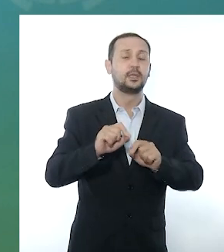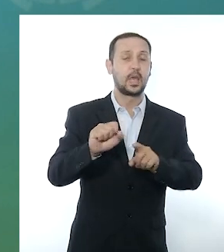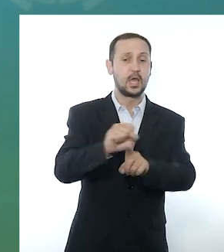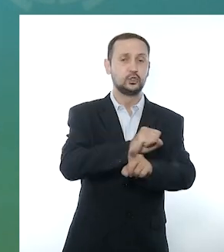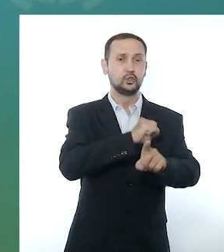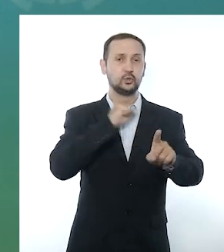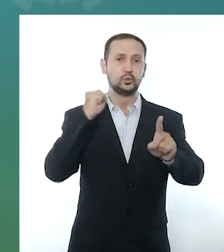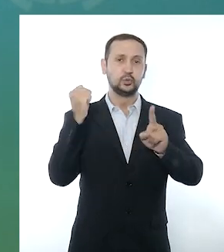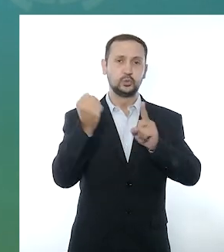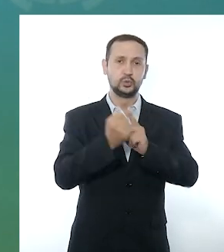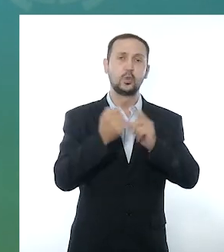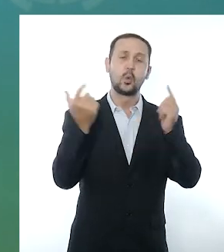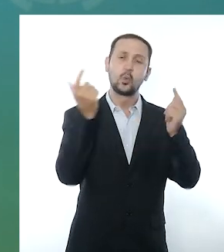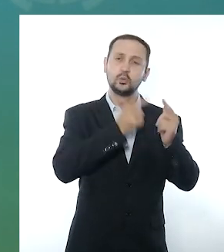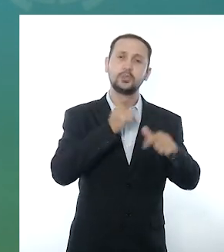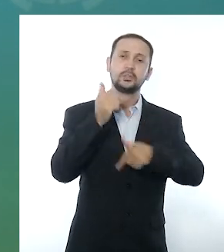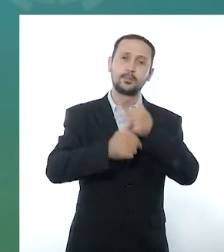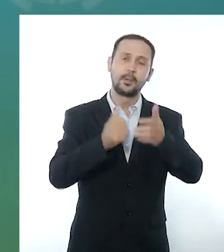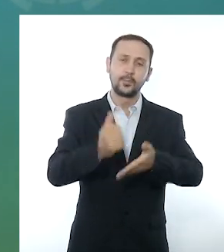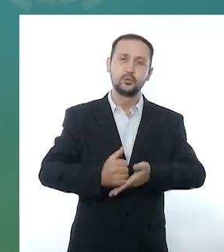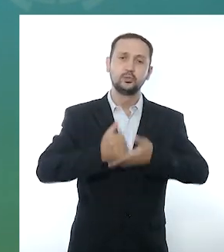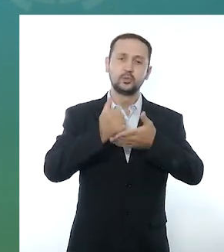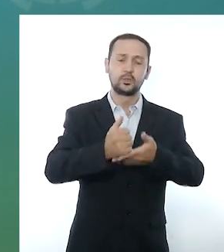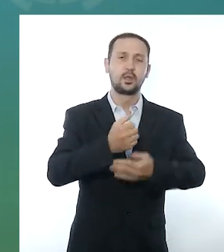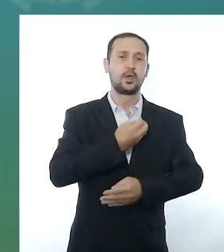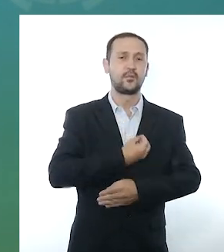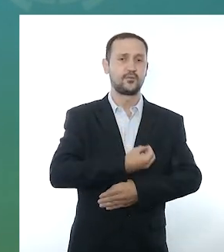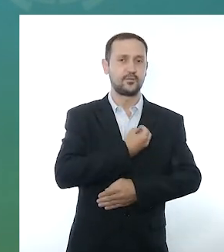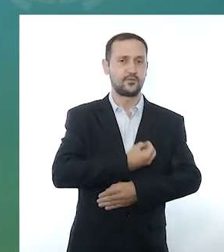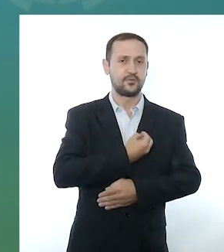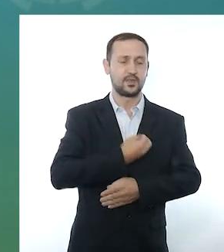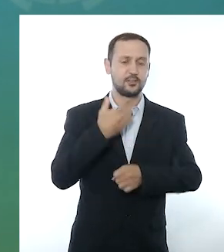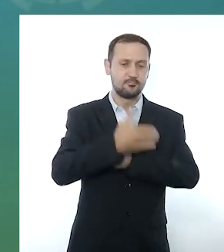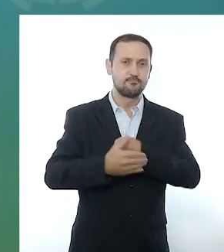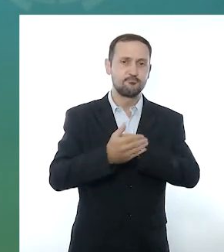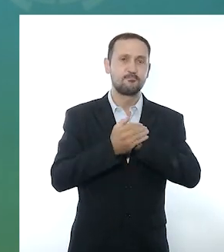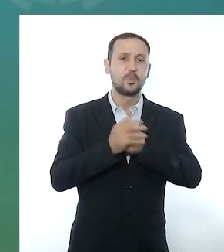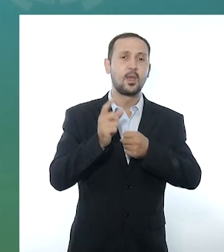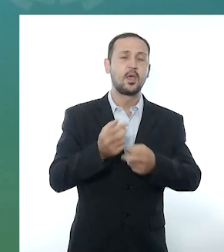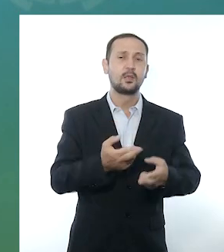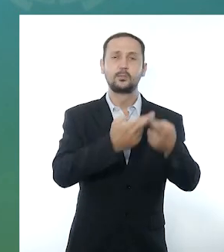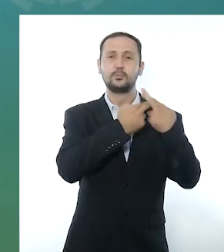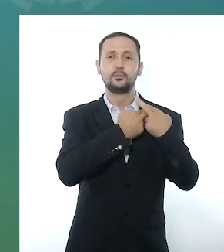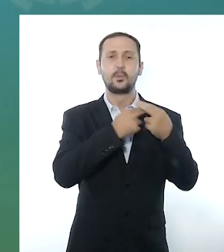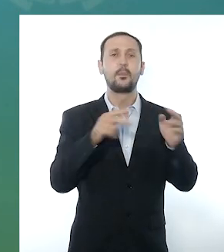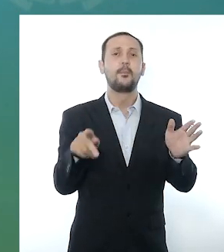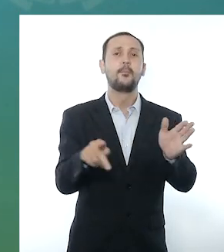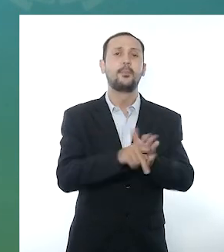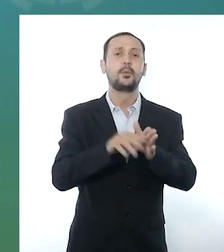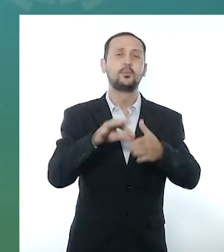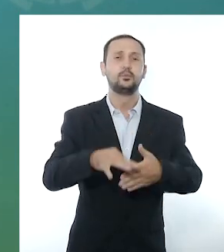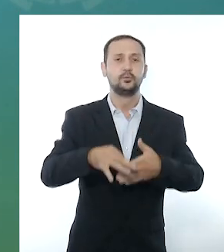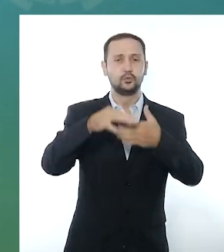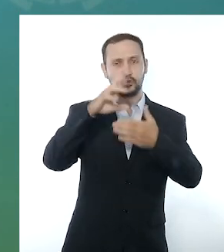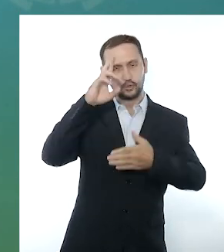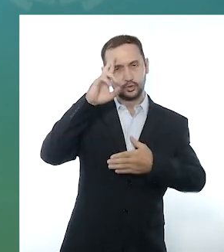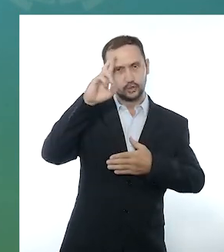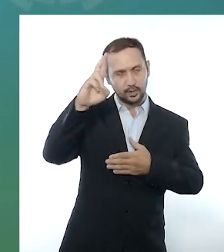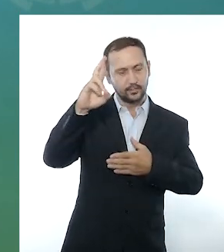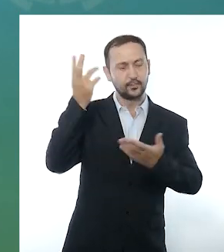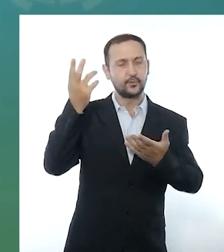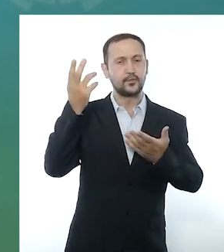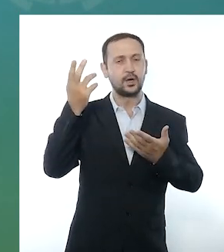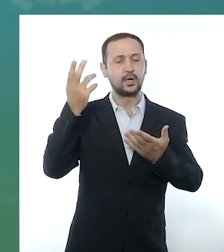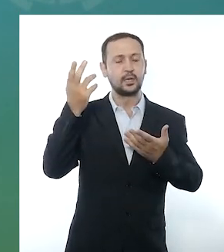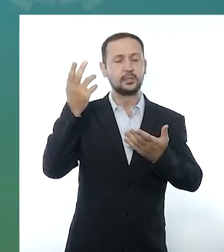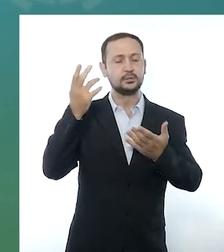que a sociedade possa trabalhar na defesa da vida, porque a defesa da vida não é a responsabilidade apenas do líder religioso, ou do